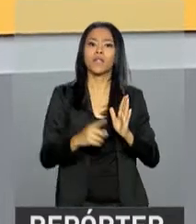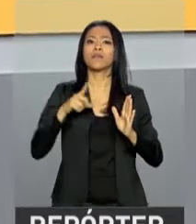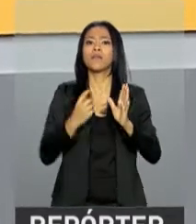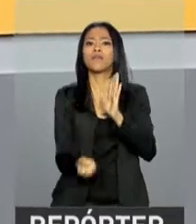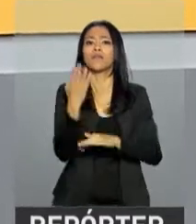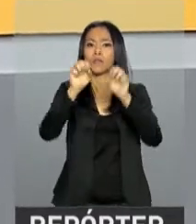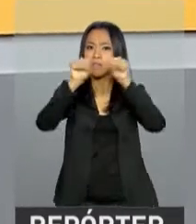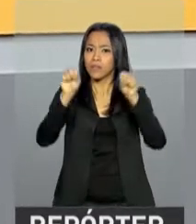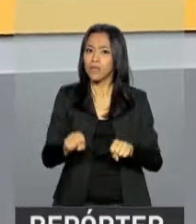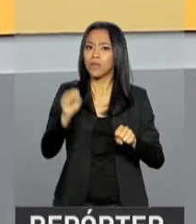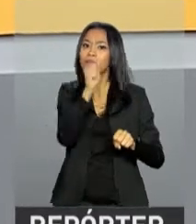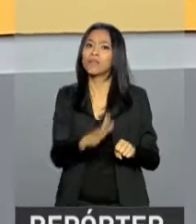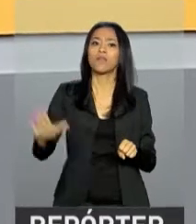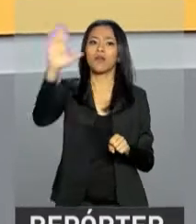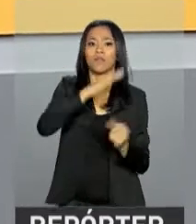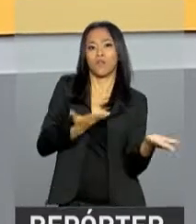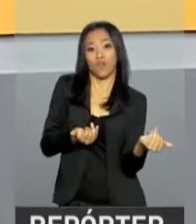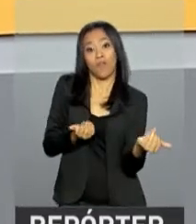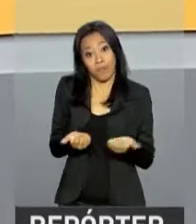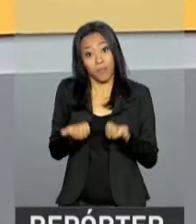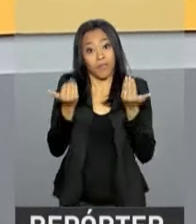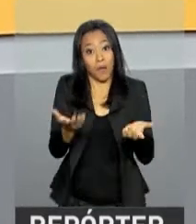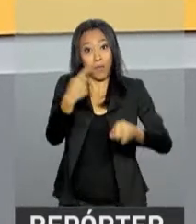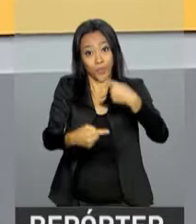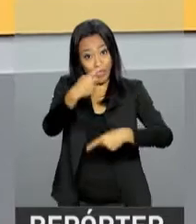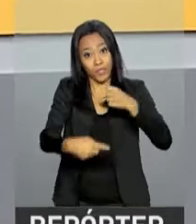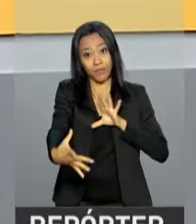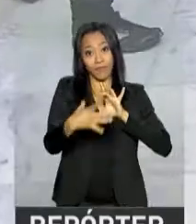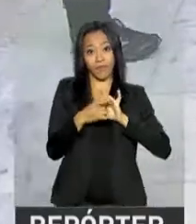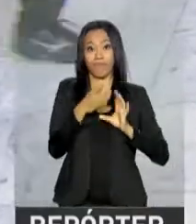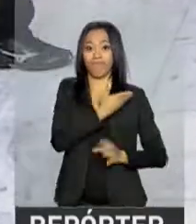que torna o apoio aos jovens uma política de estado